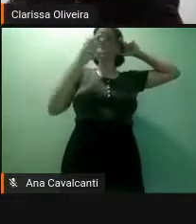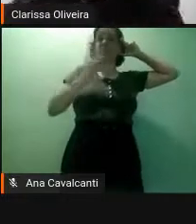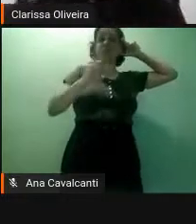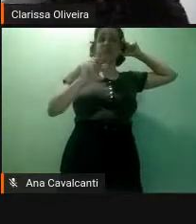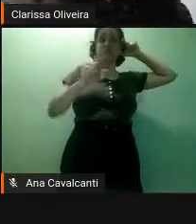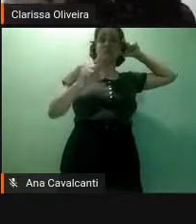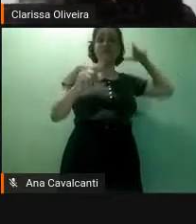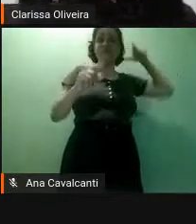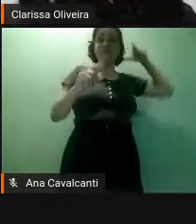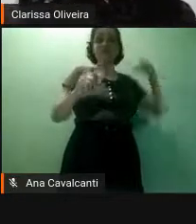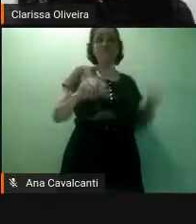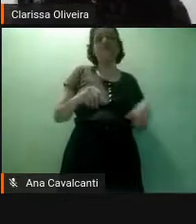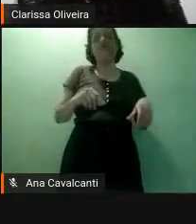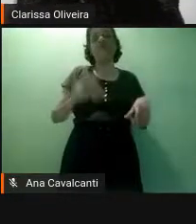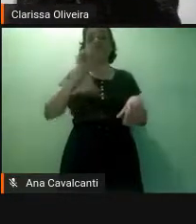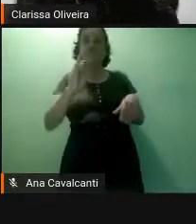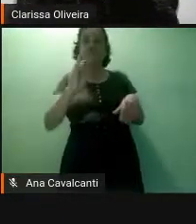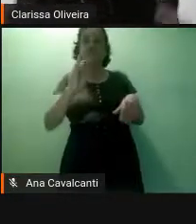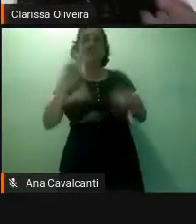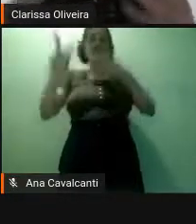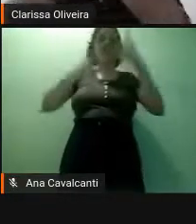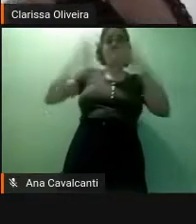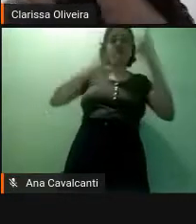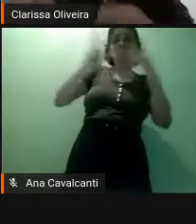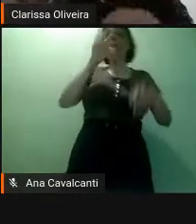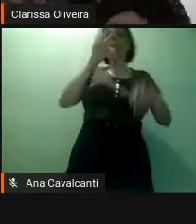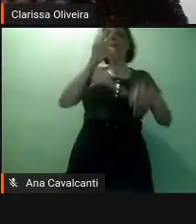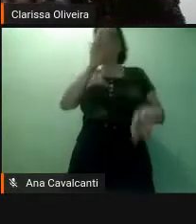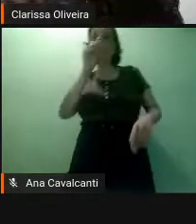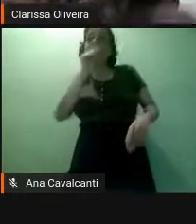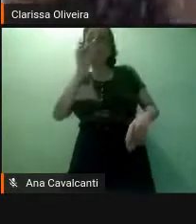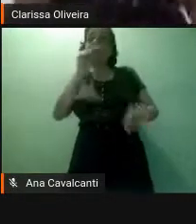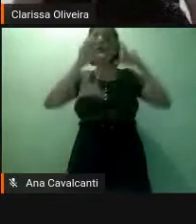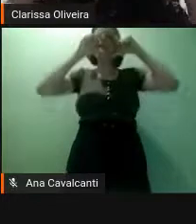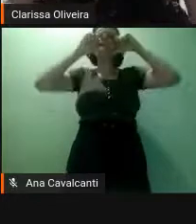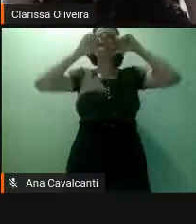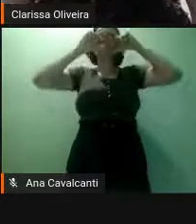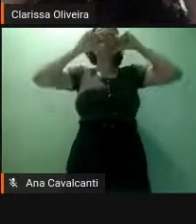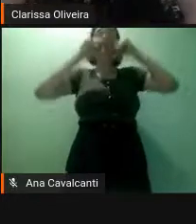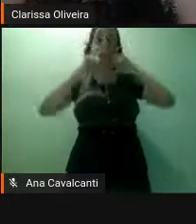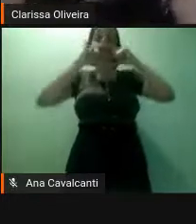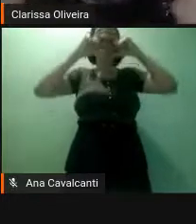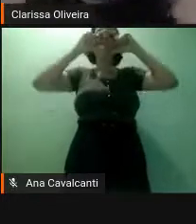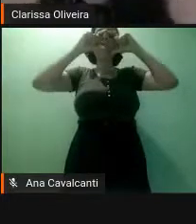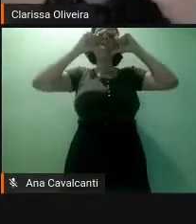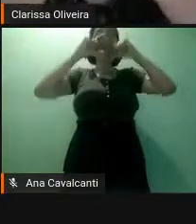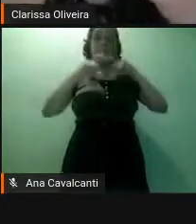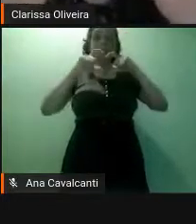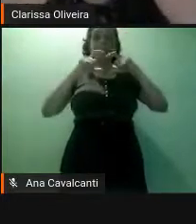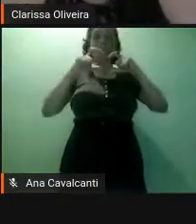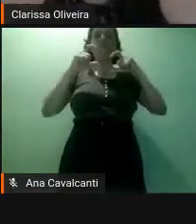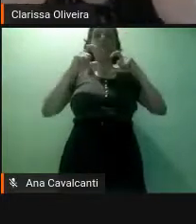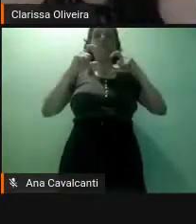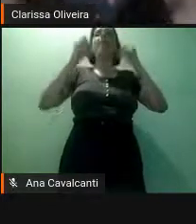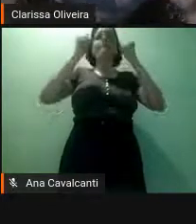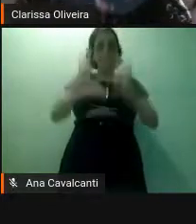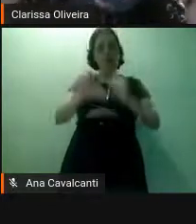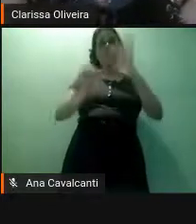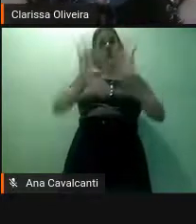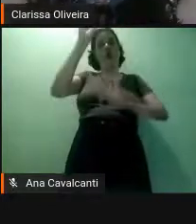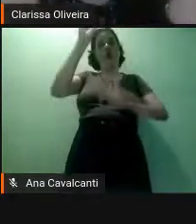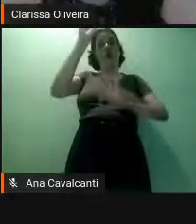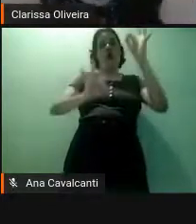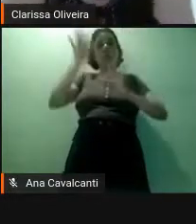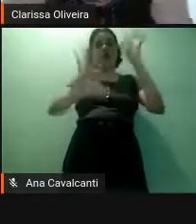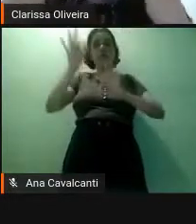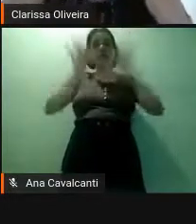dia, que eu estou falando, eu estou movimentando minha boca, e ela está descendo um pouco, eu posso reorganizar essa máscara, reajeitar